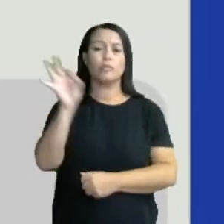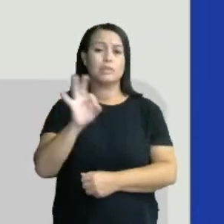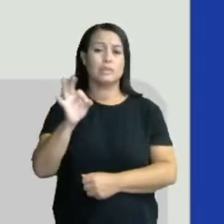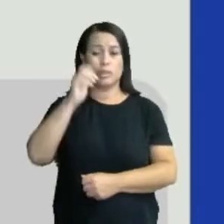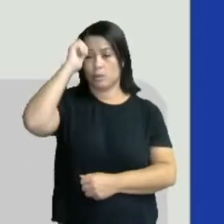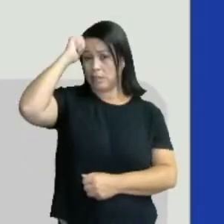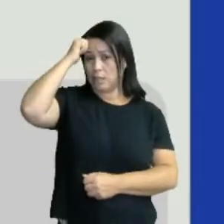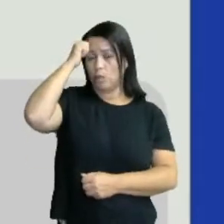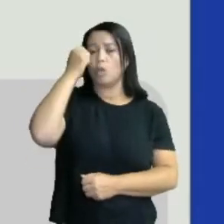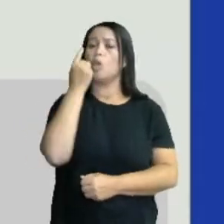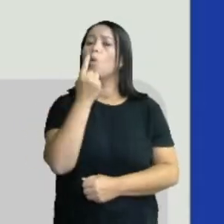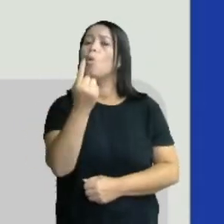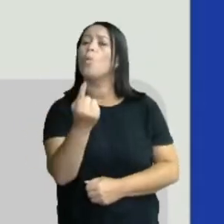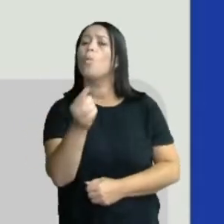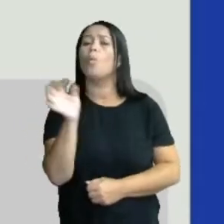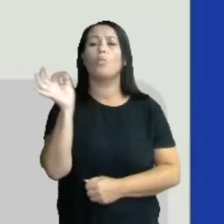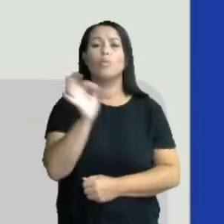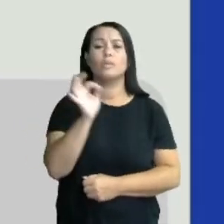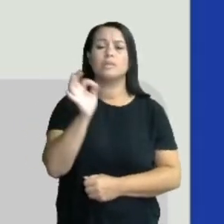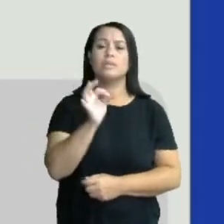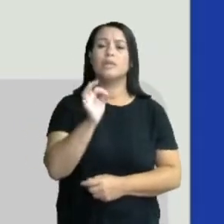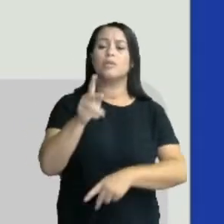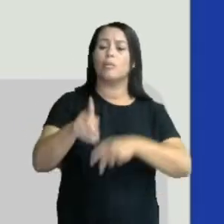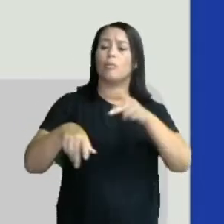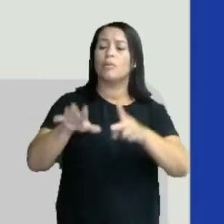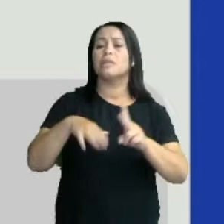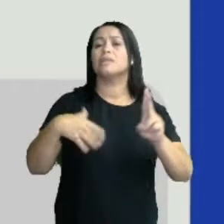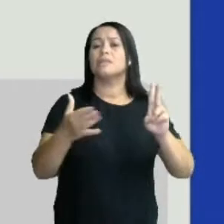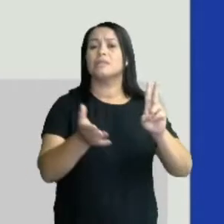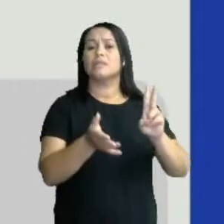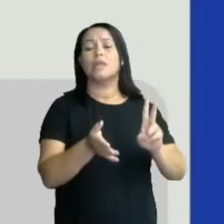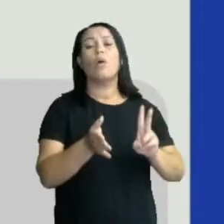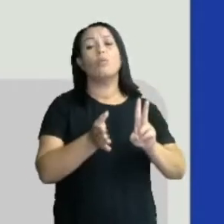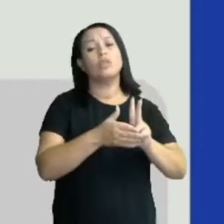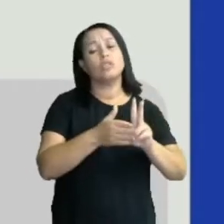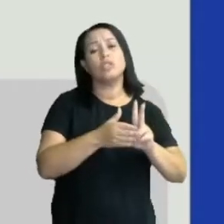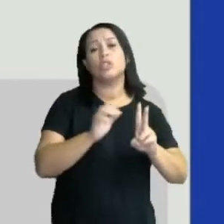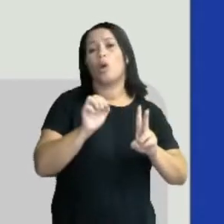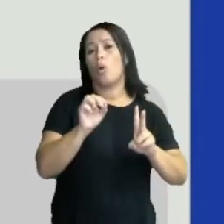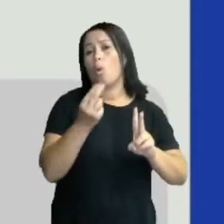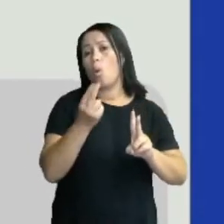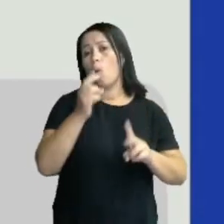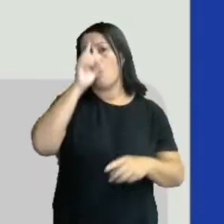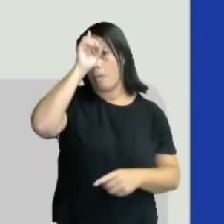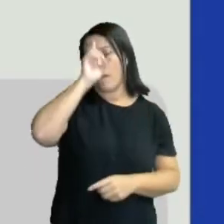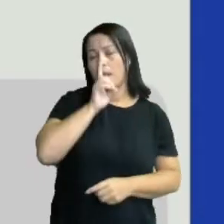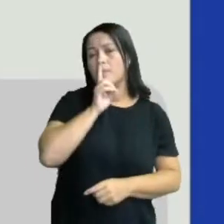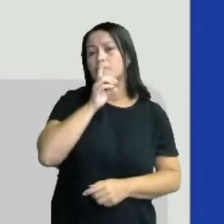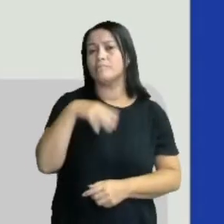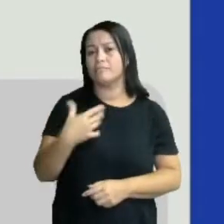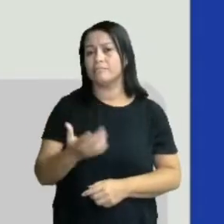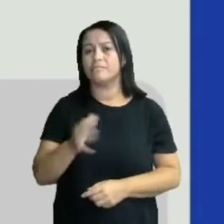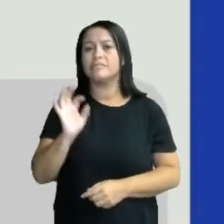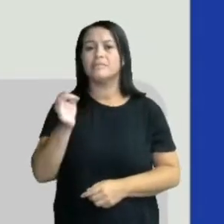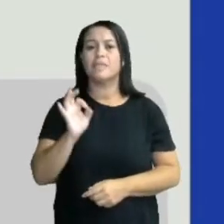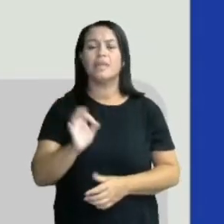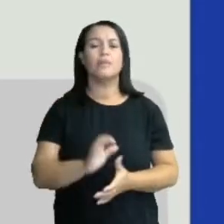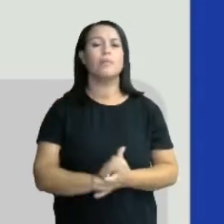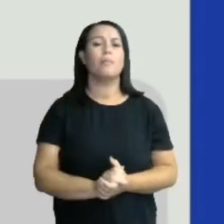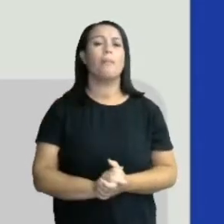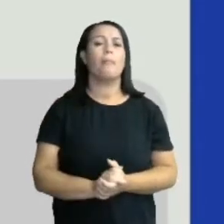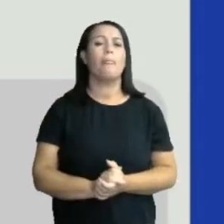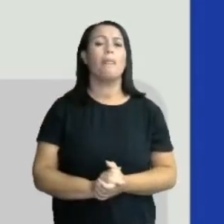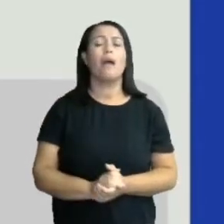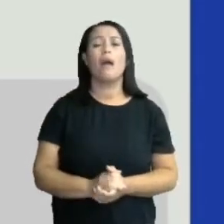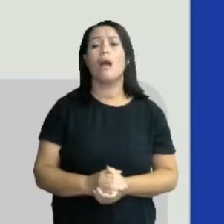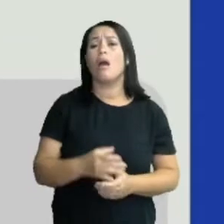apenas 1% da população sendo amarelo ou indígena, se classificando como amarelo ou indígena, tá certo?